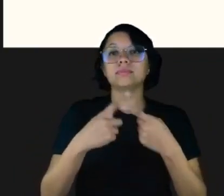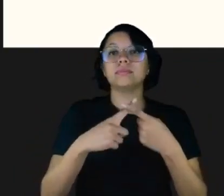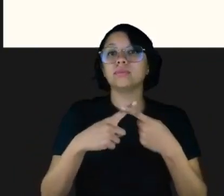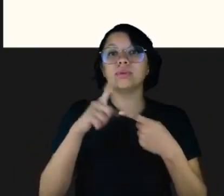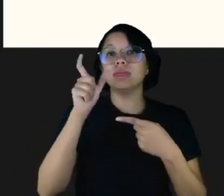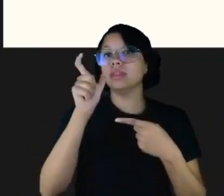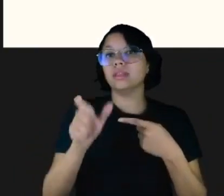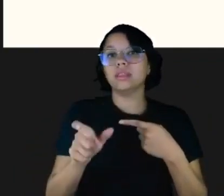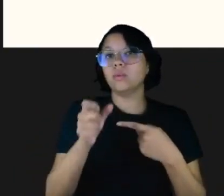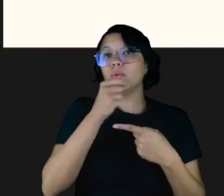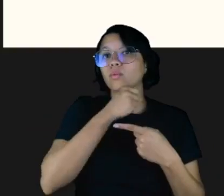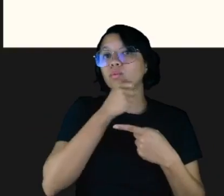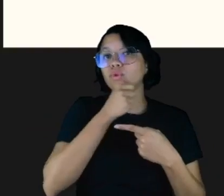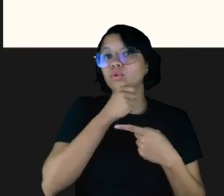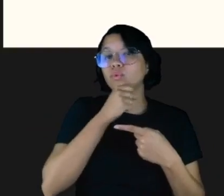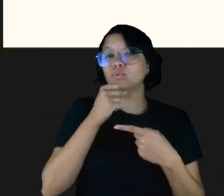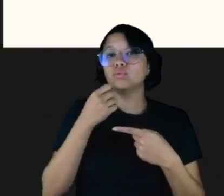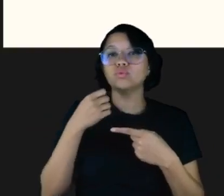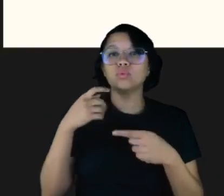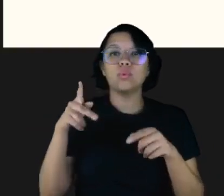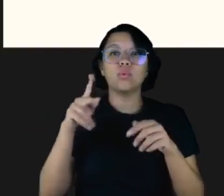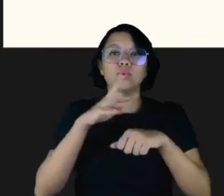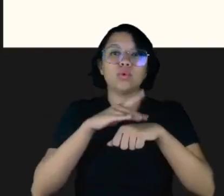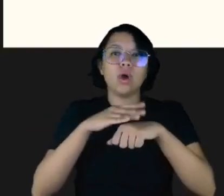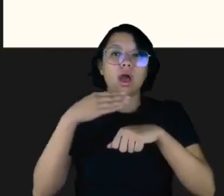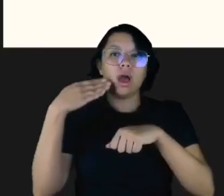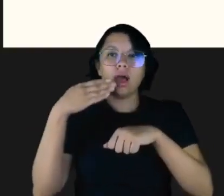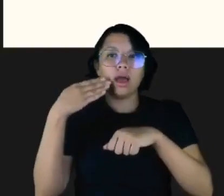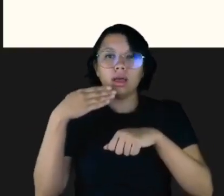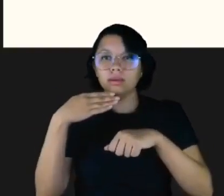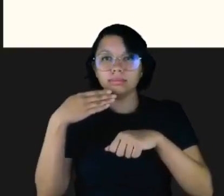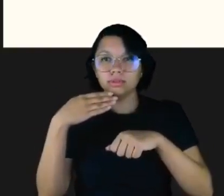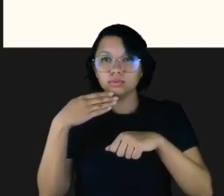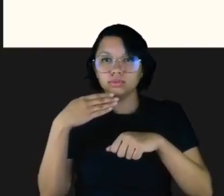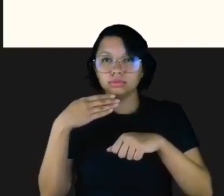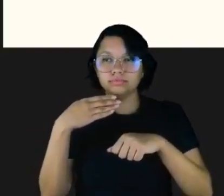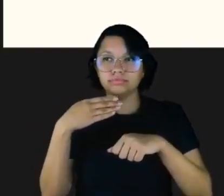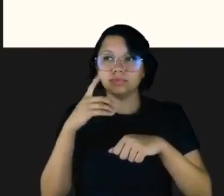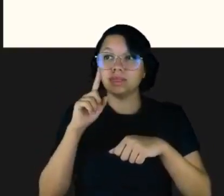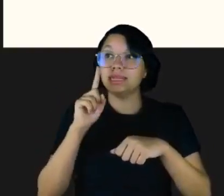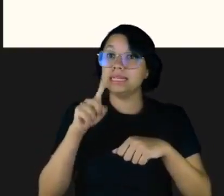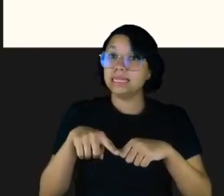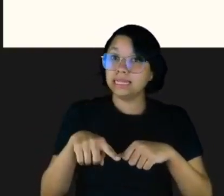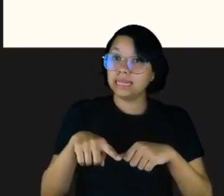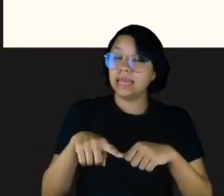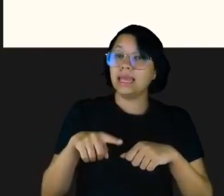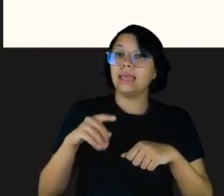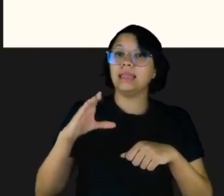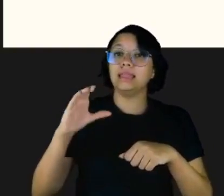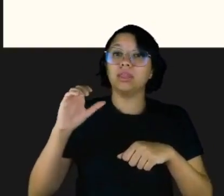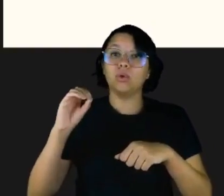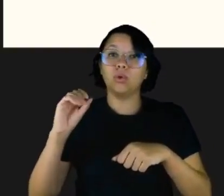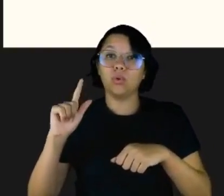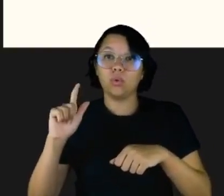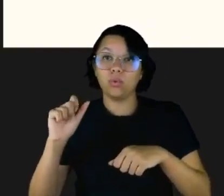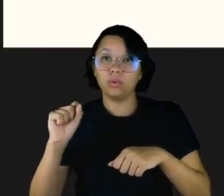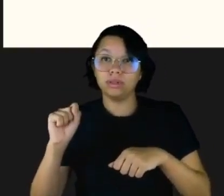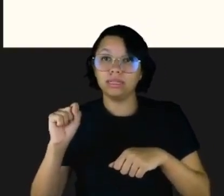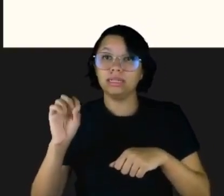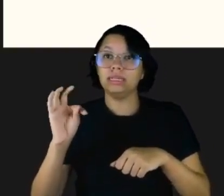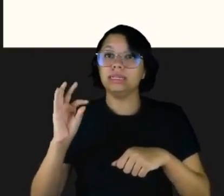não é um idoso diabético. Ele é um idoso diabético, com colesterol alto, com pressão alta e